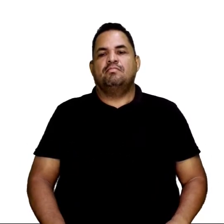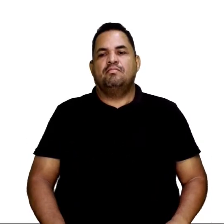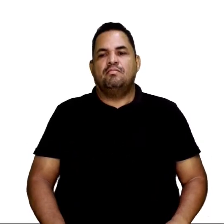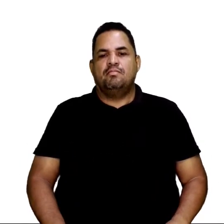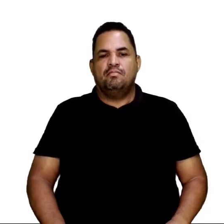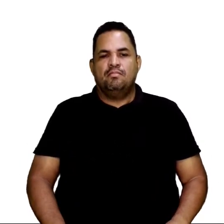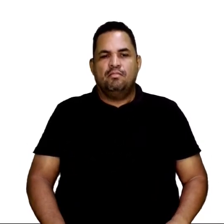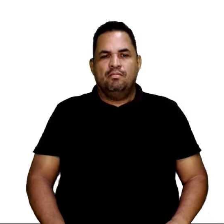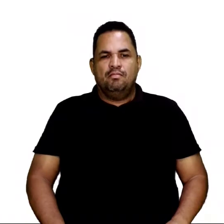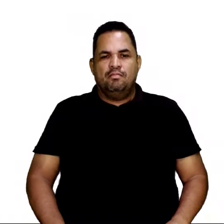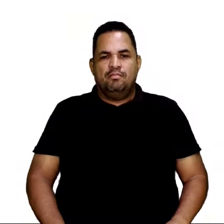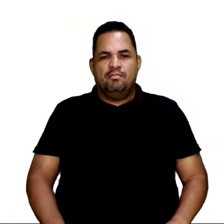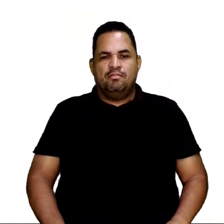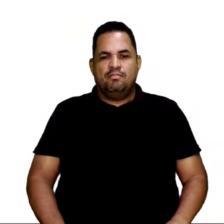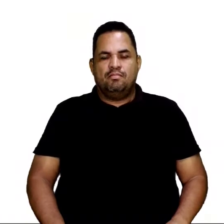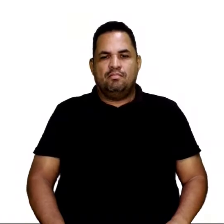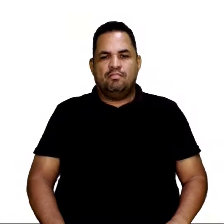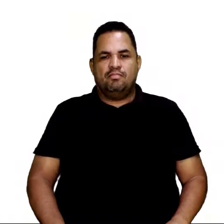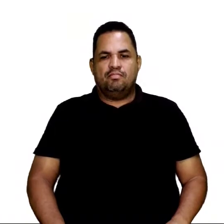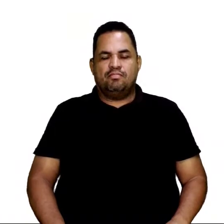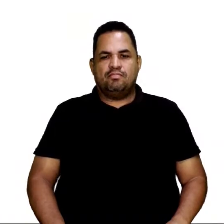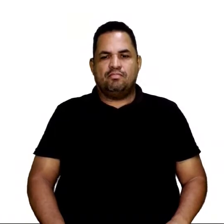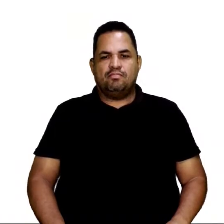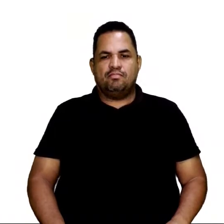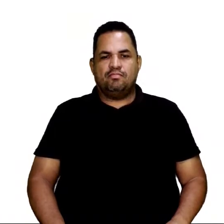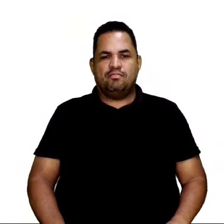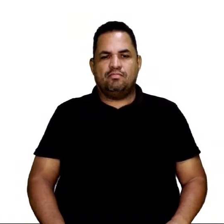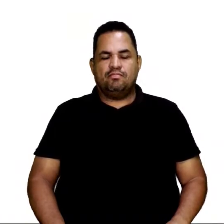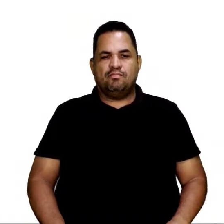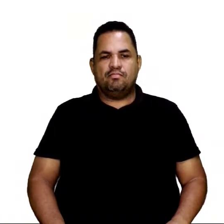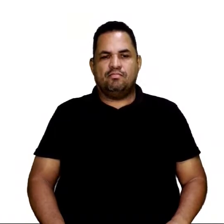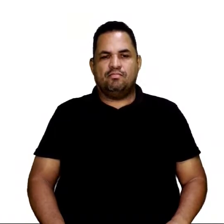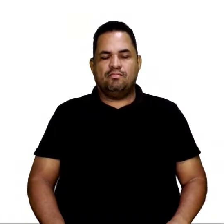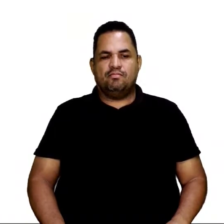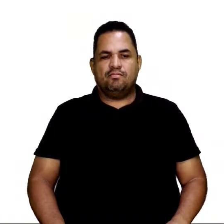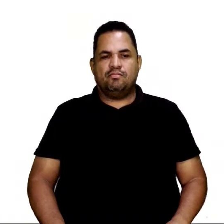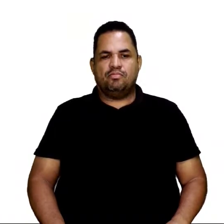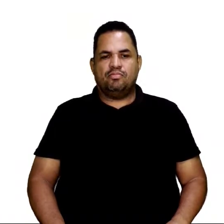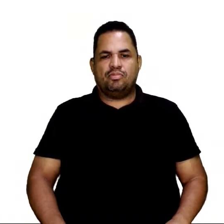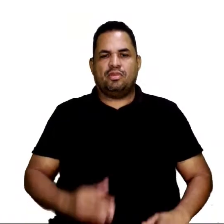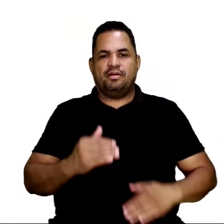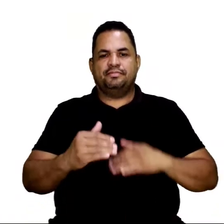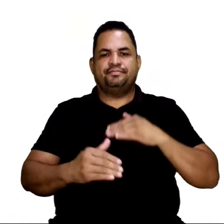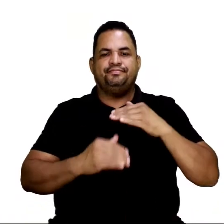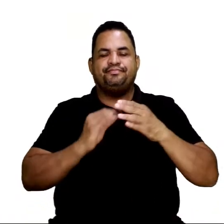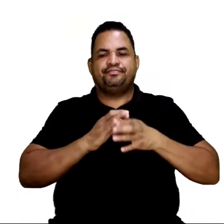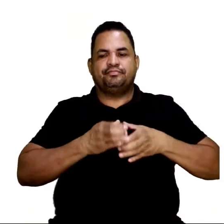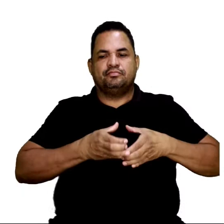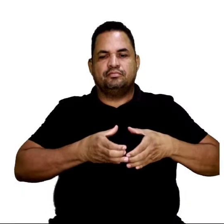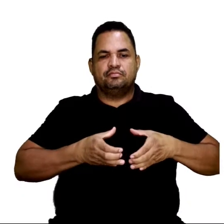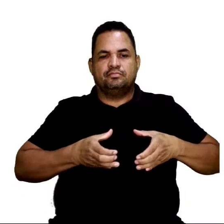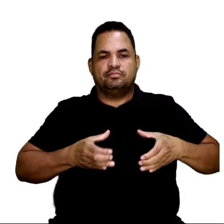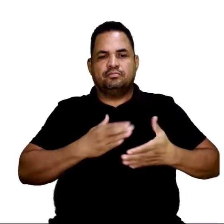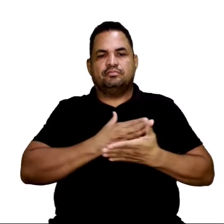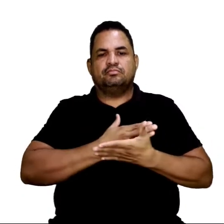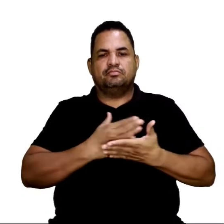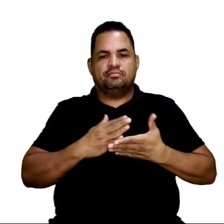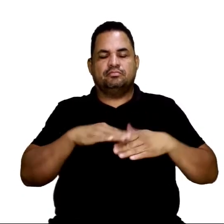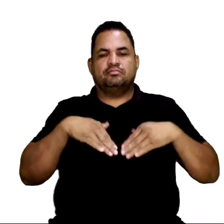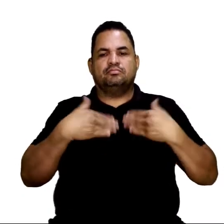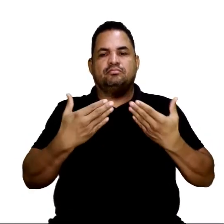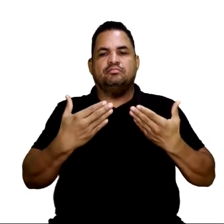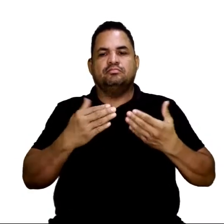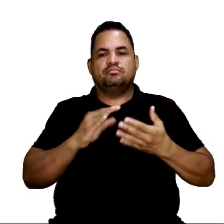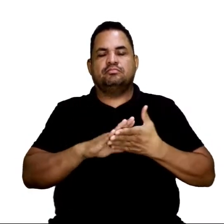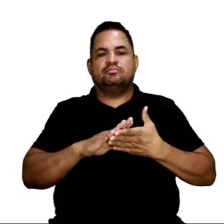Sou suspeito para dizer que maternidade me emociona muito, mas vamos lá. O desenvolvimento embrionário se inicia, tá?